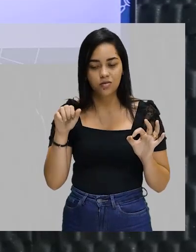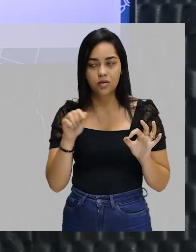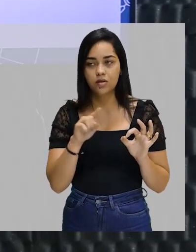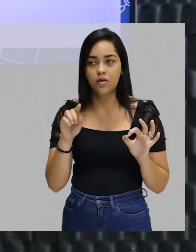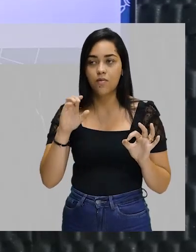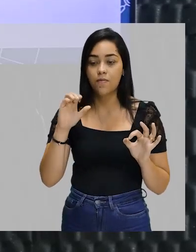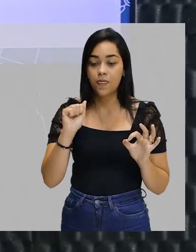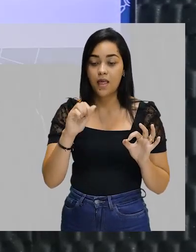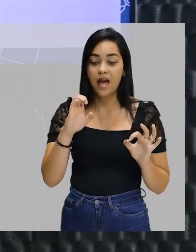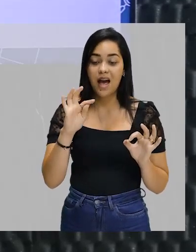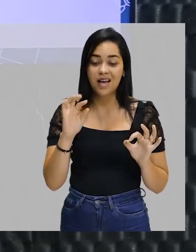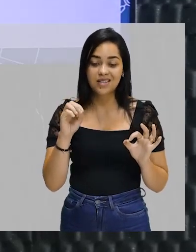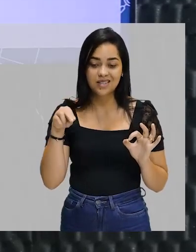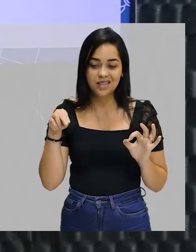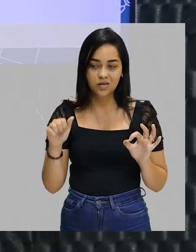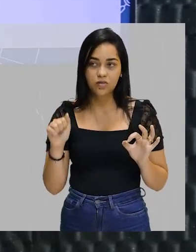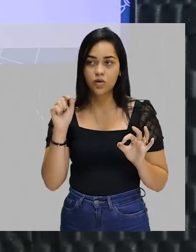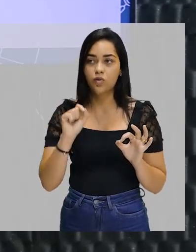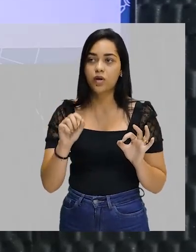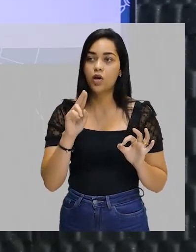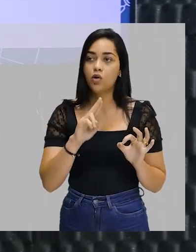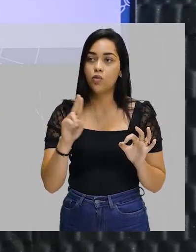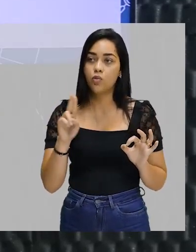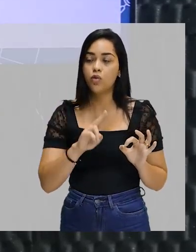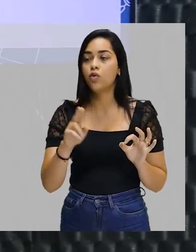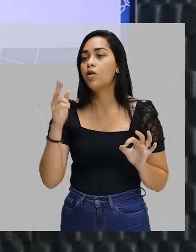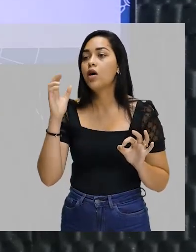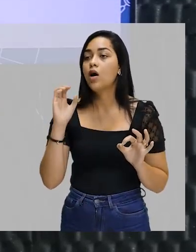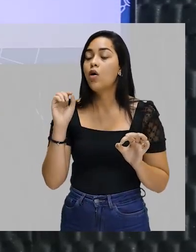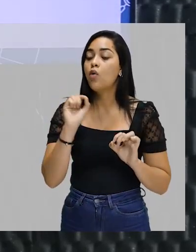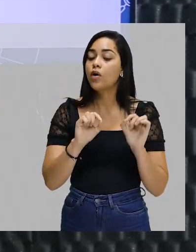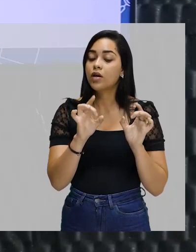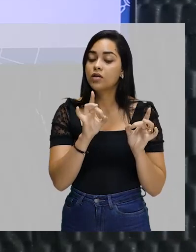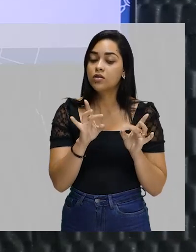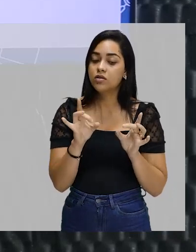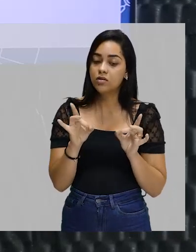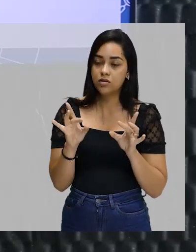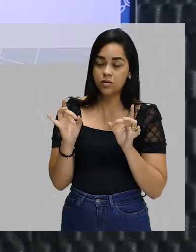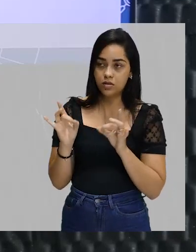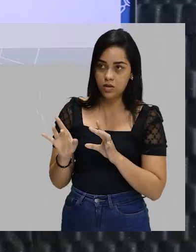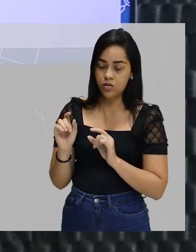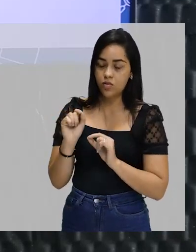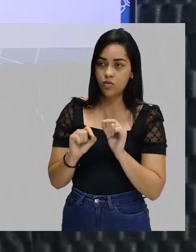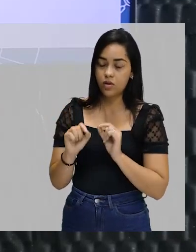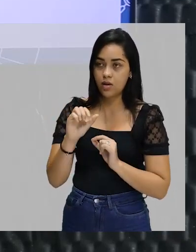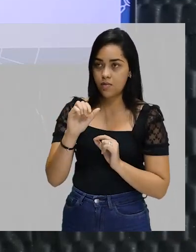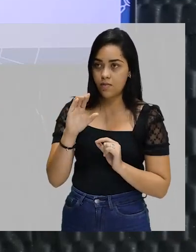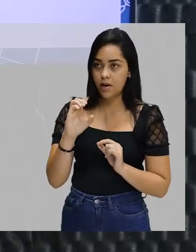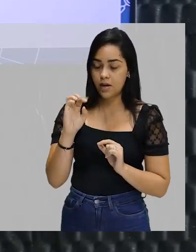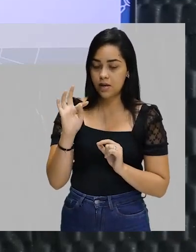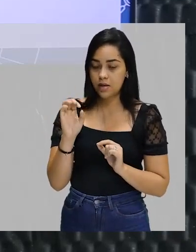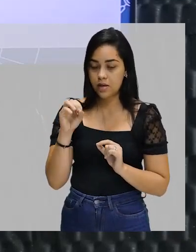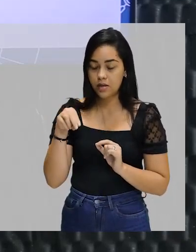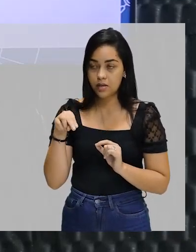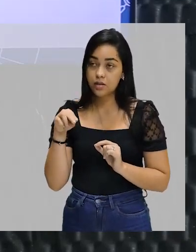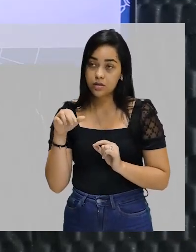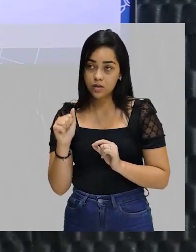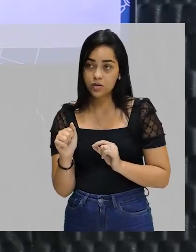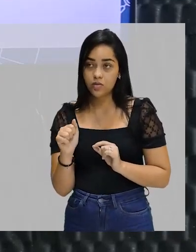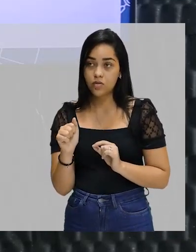acetona. Acetona é um nome comercial para a